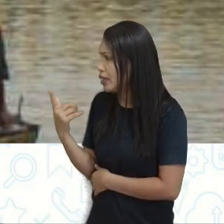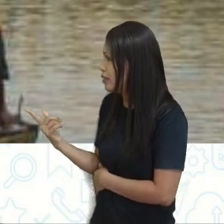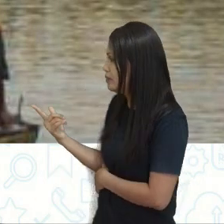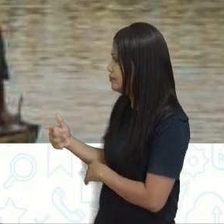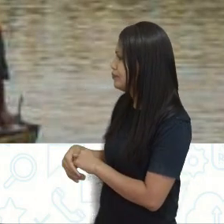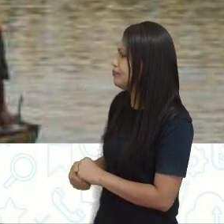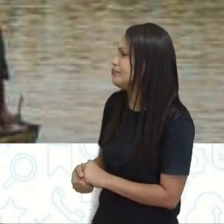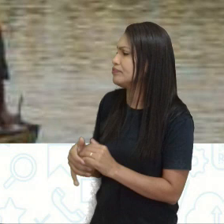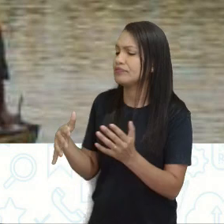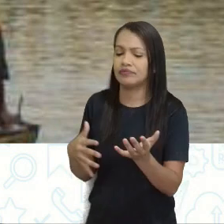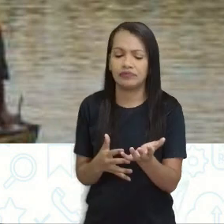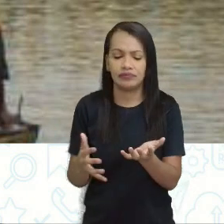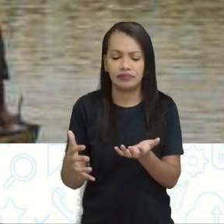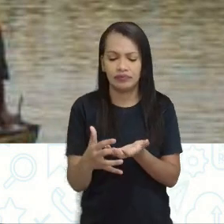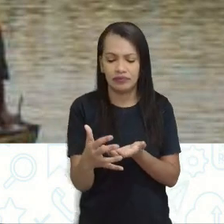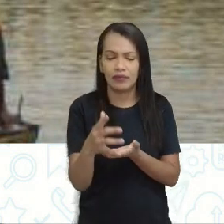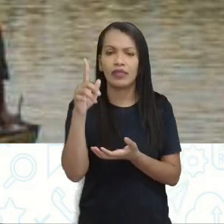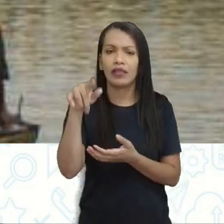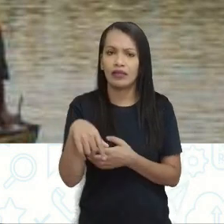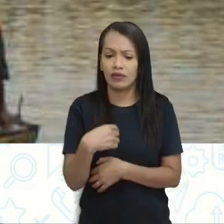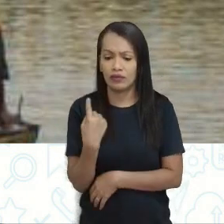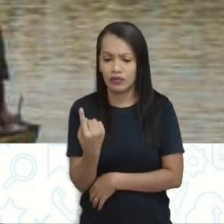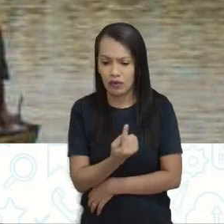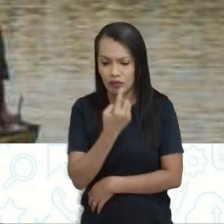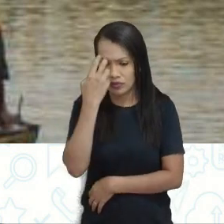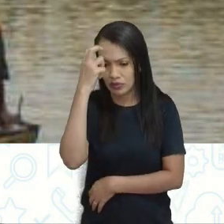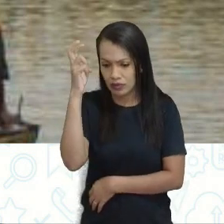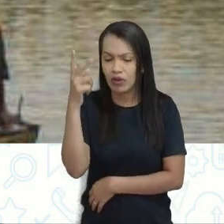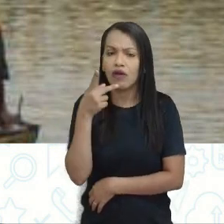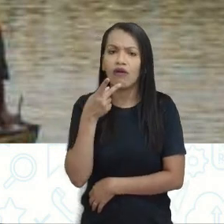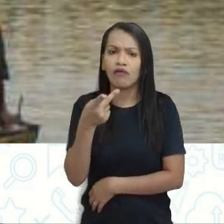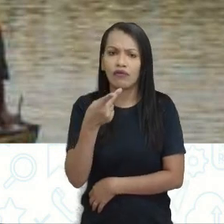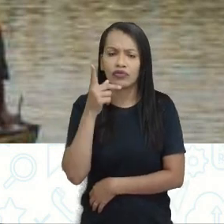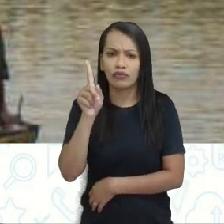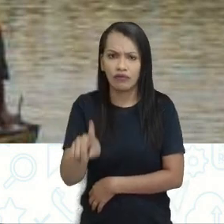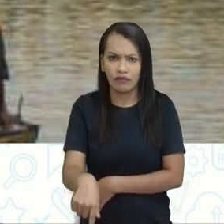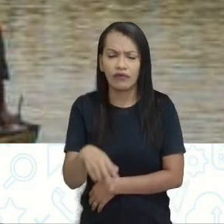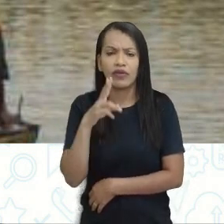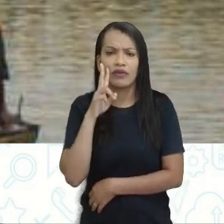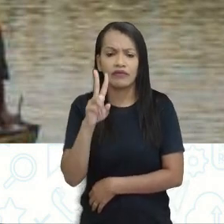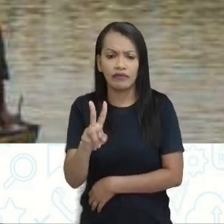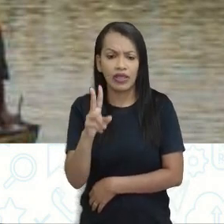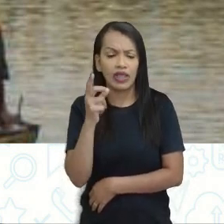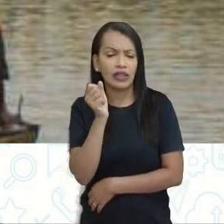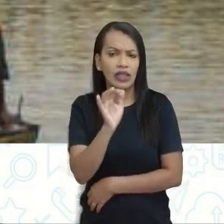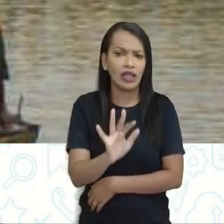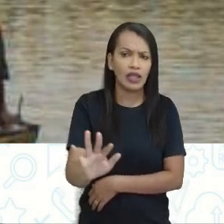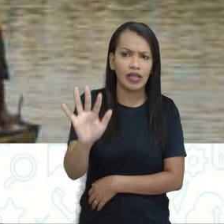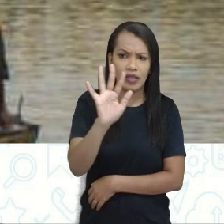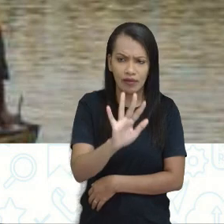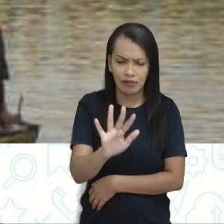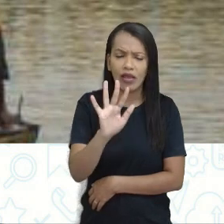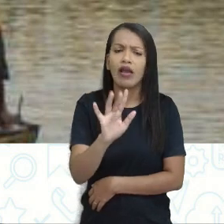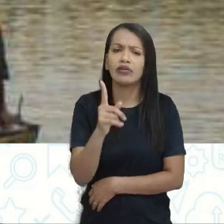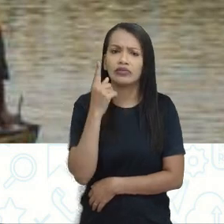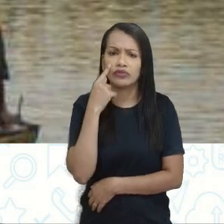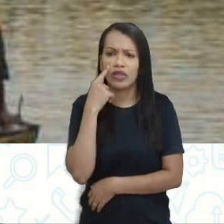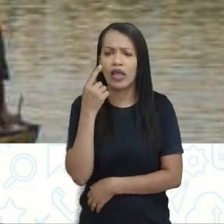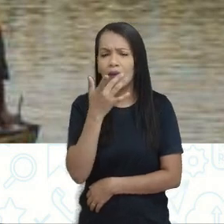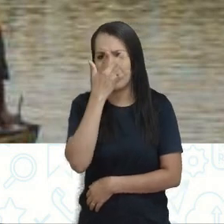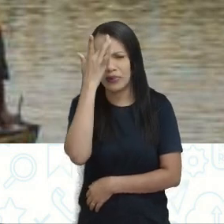da nossa cultura, né? Como eu estava falando, a gente vendo aí, né, nessa imagem um pescador, né, lançando